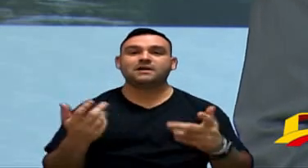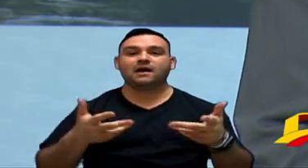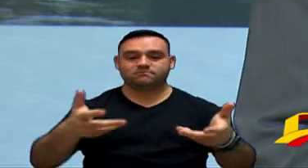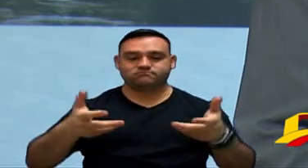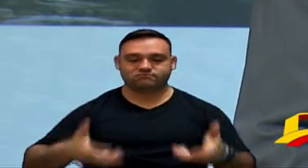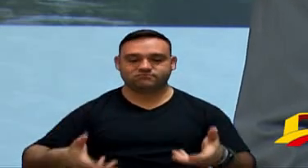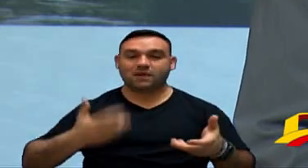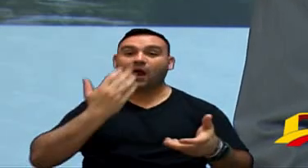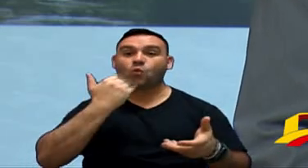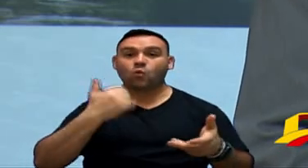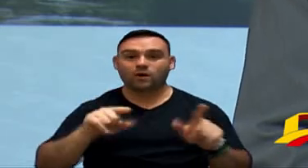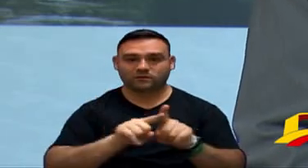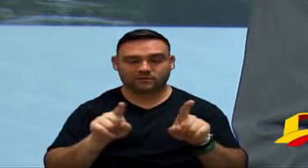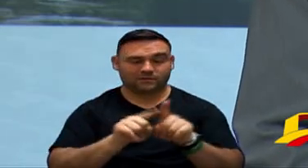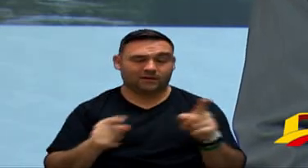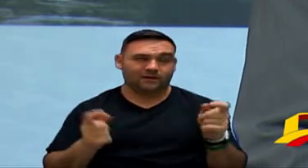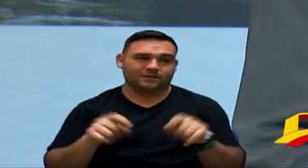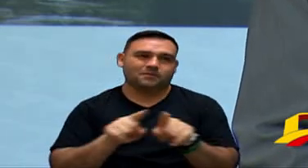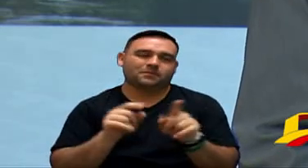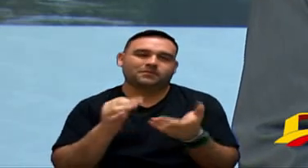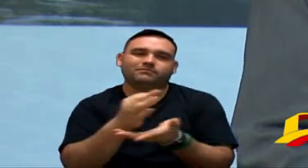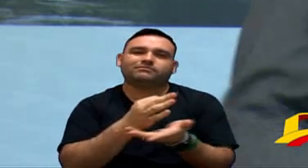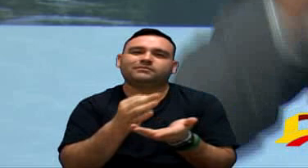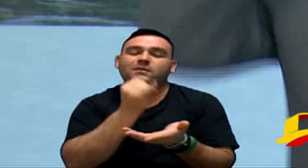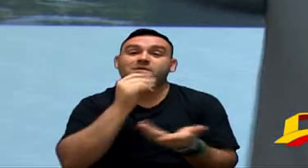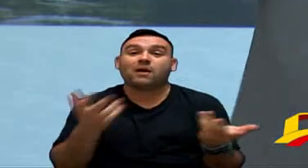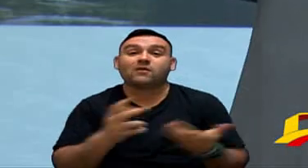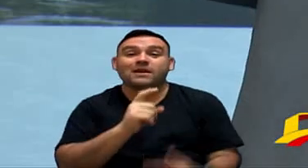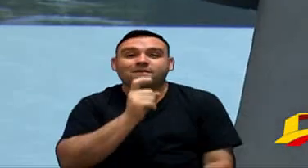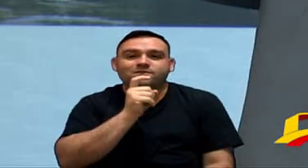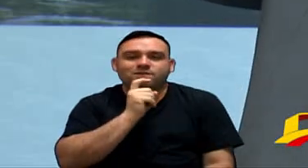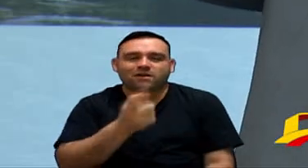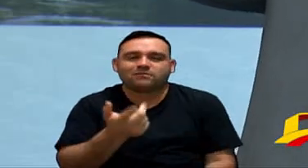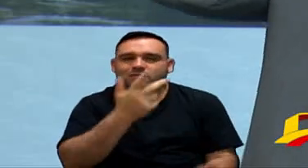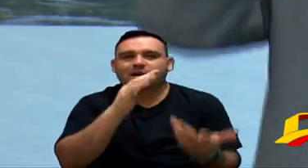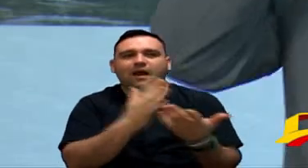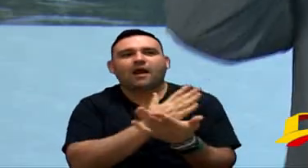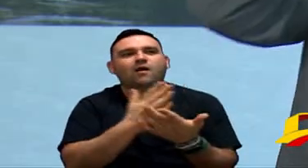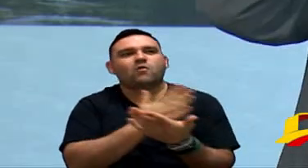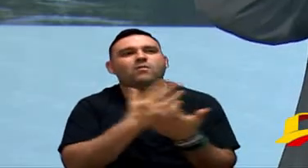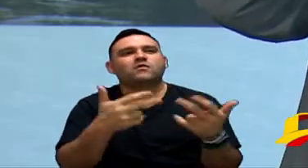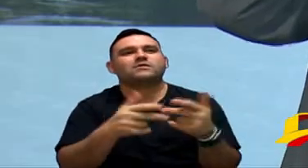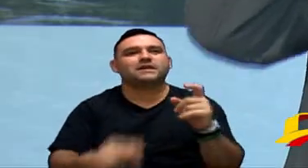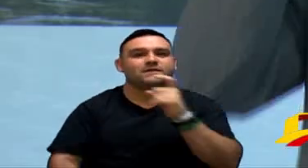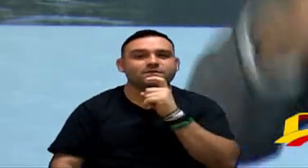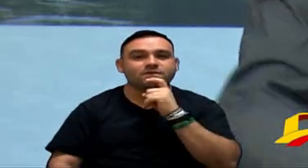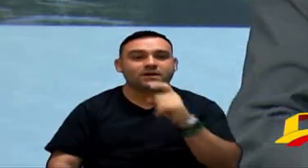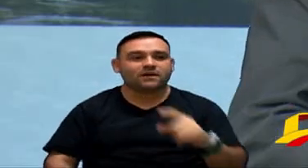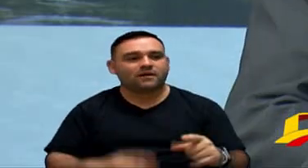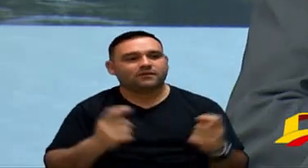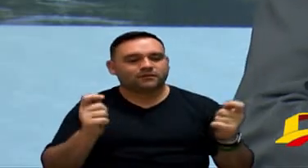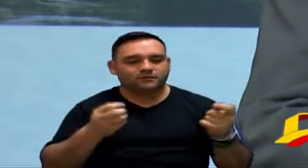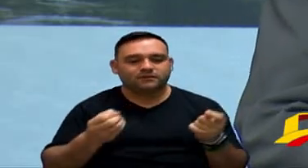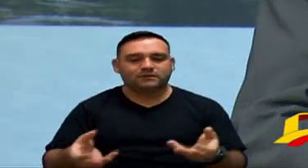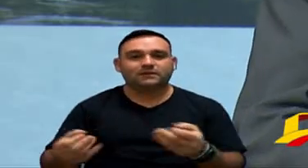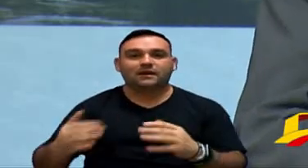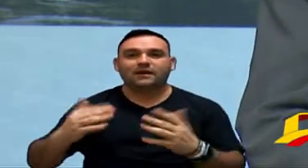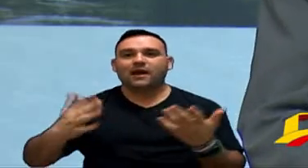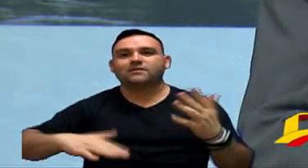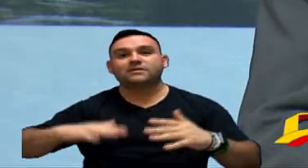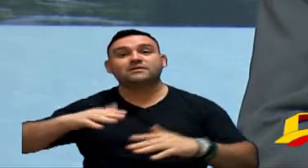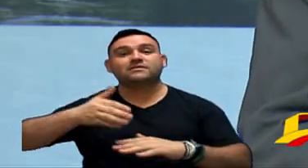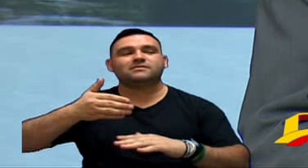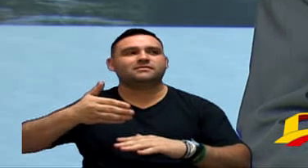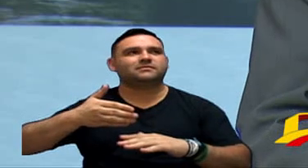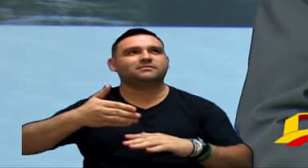ração e outras formas como por exemplo quando esse período de inverno é alguns equipamentos para frio para esses animais que moram em